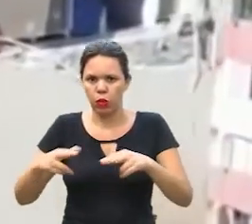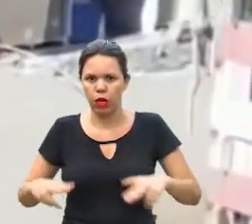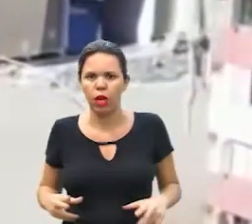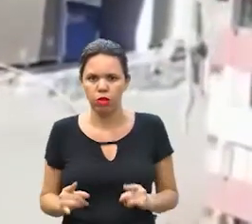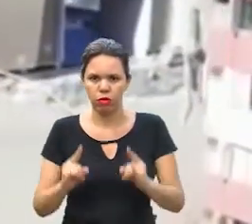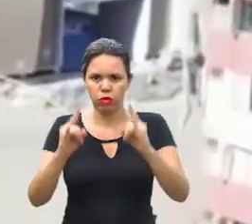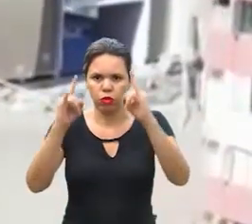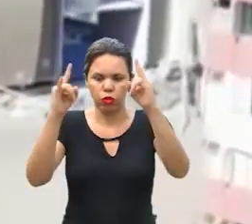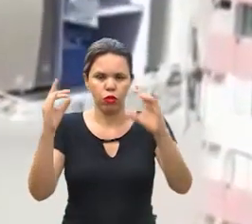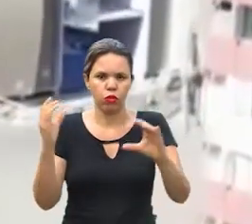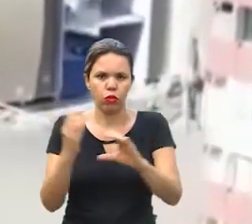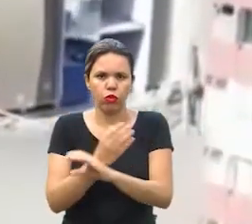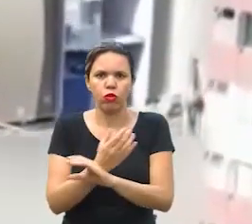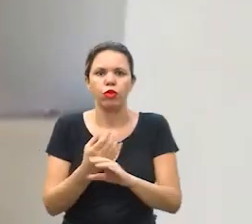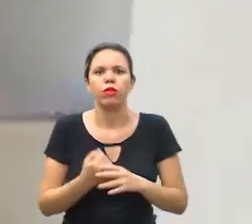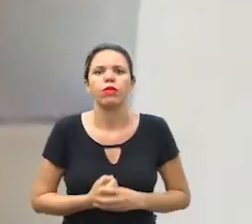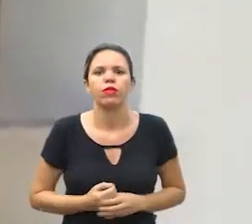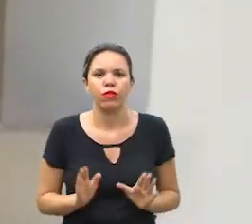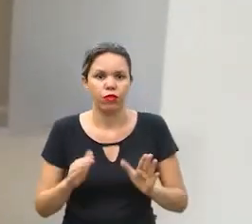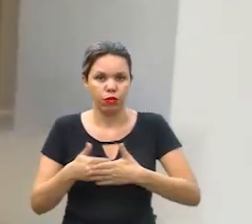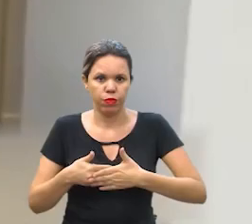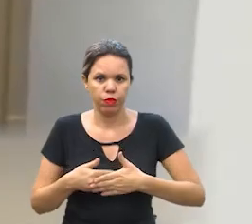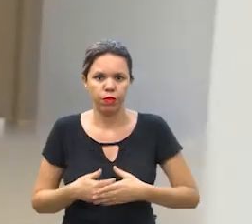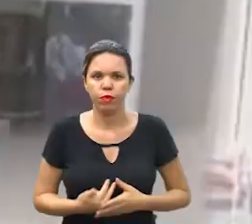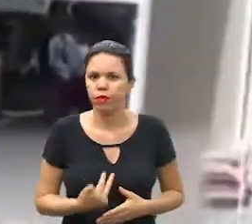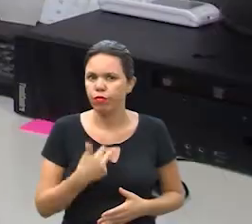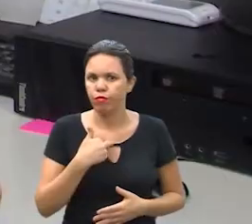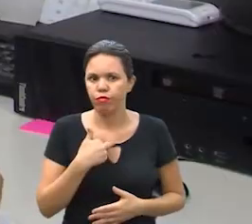em recintos totalmente ou parcialmente